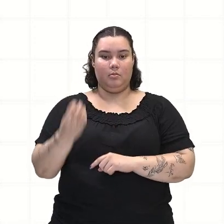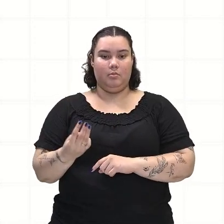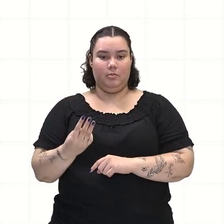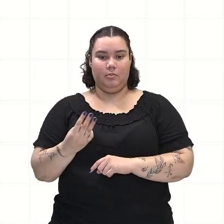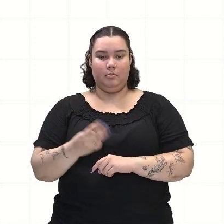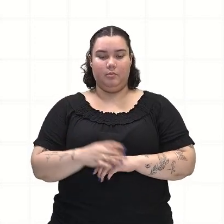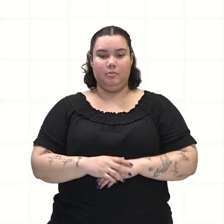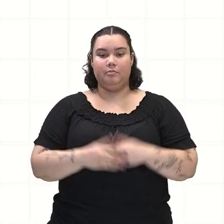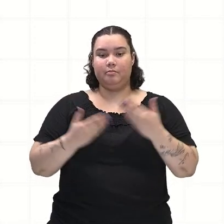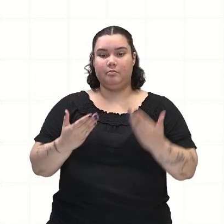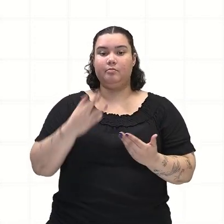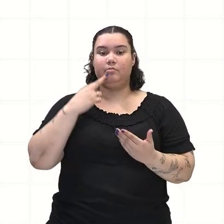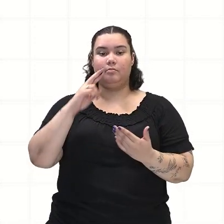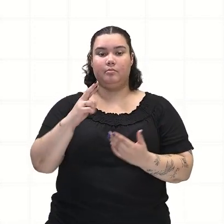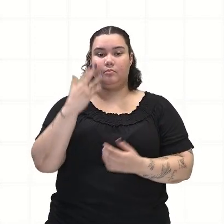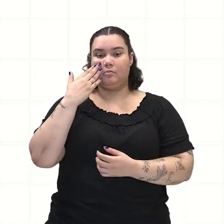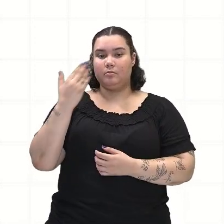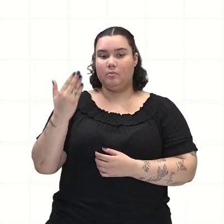Ou seja,